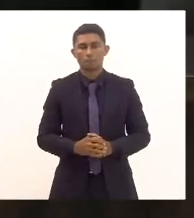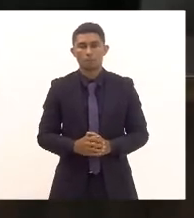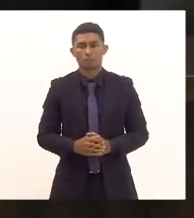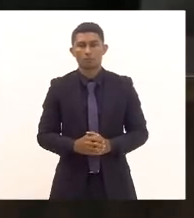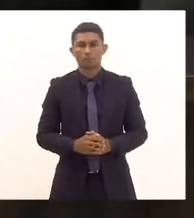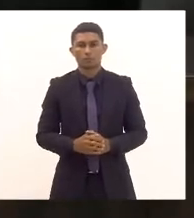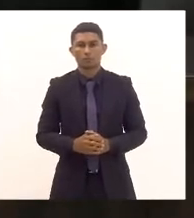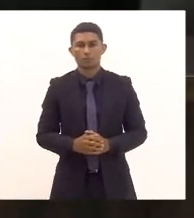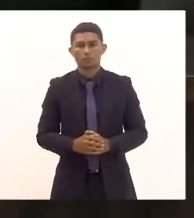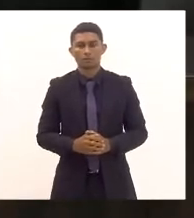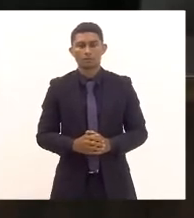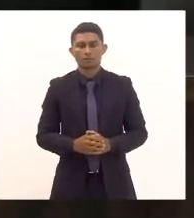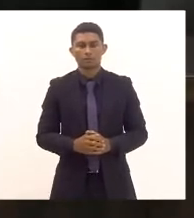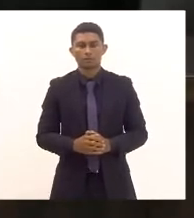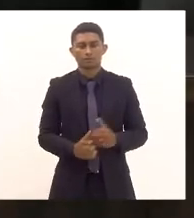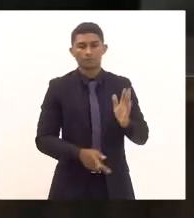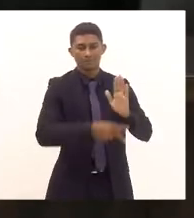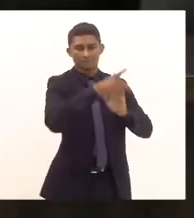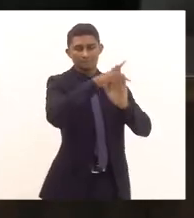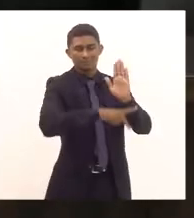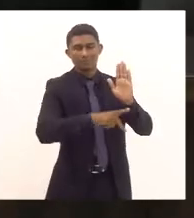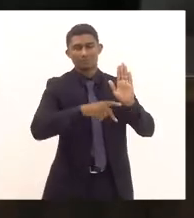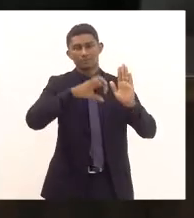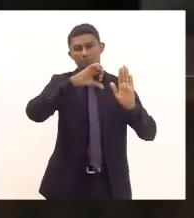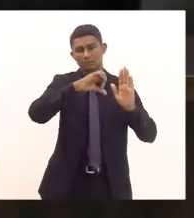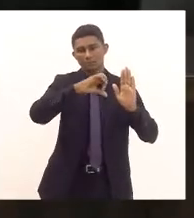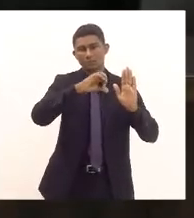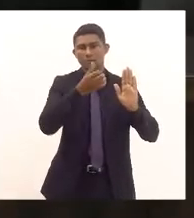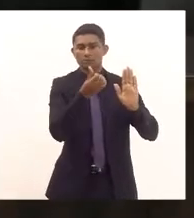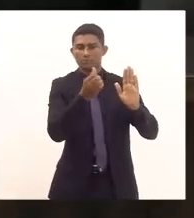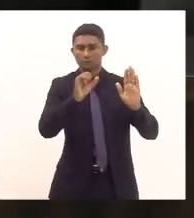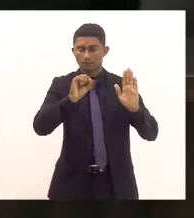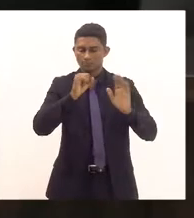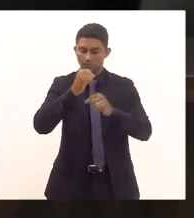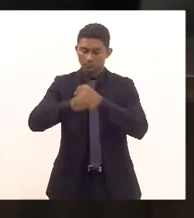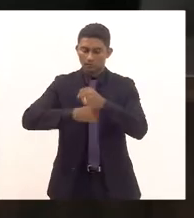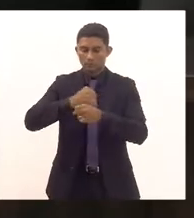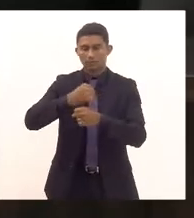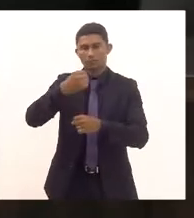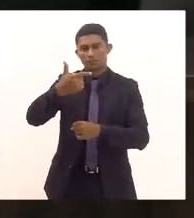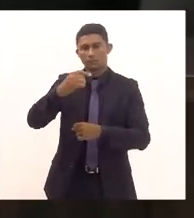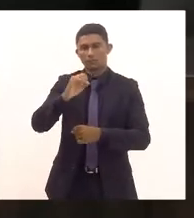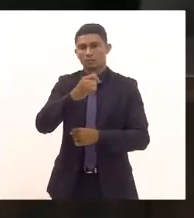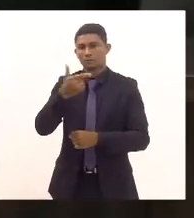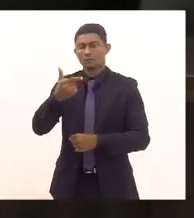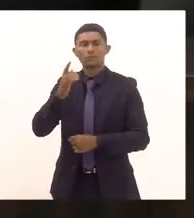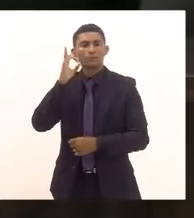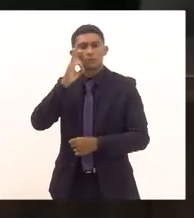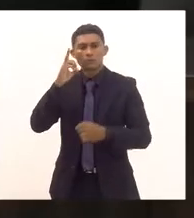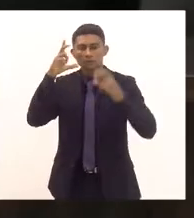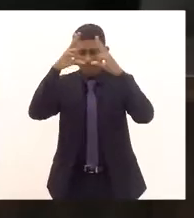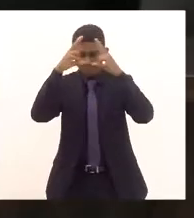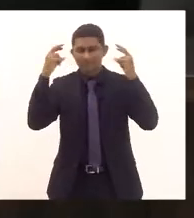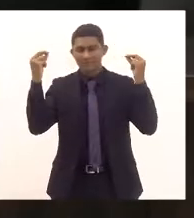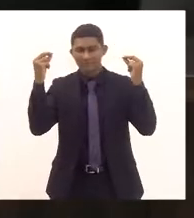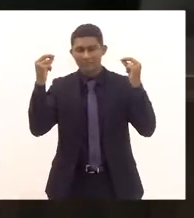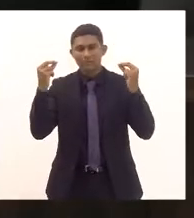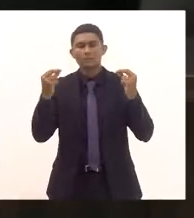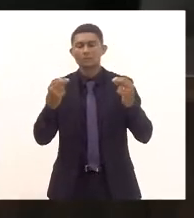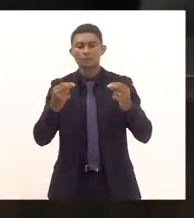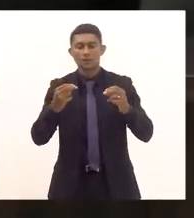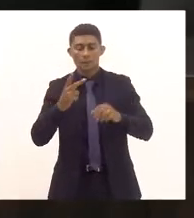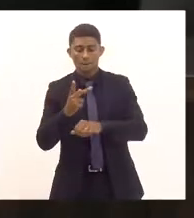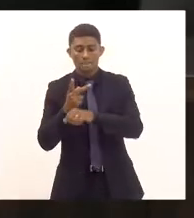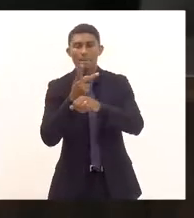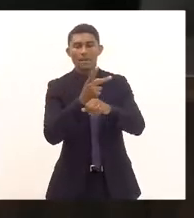a própria de a solução 968 de 22 autoria deputada enfermeira Rejane concede prêmio estudaria direito e